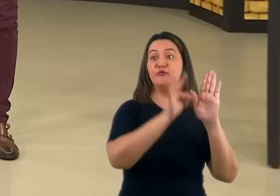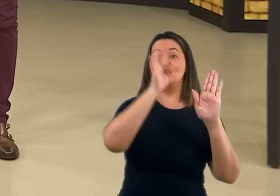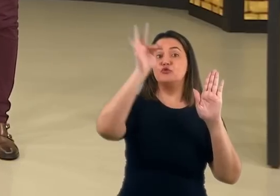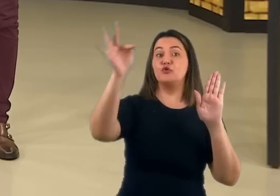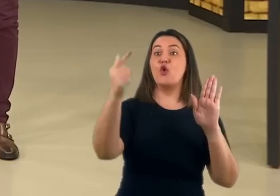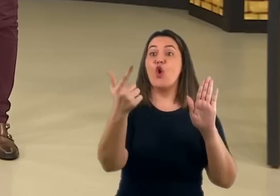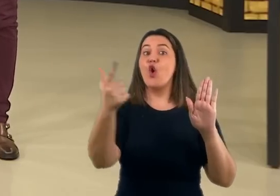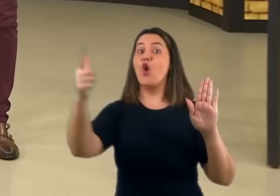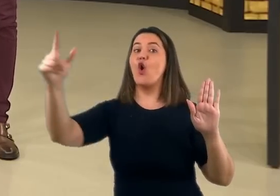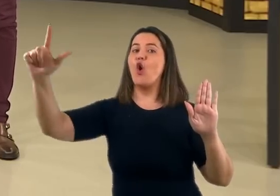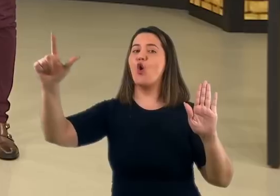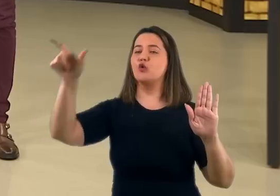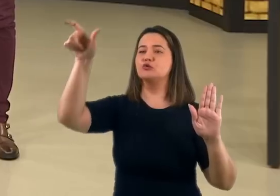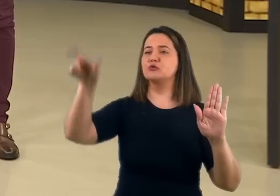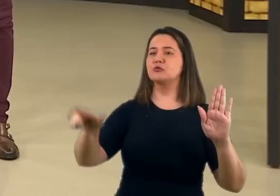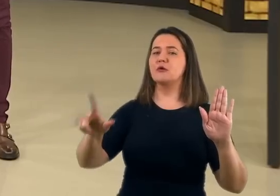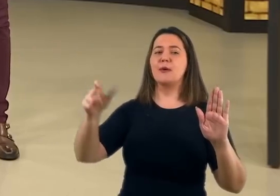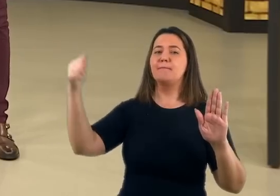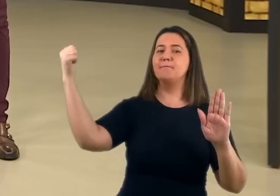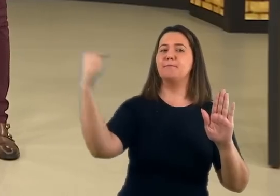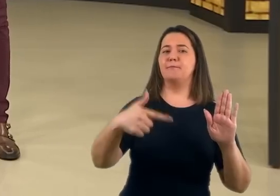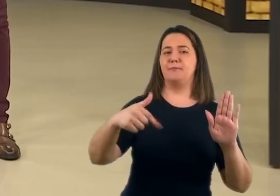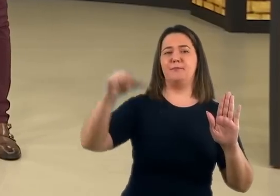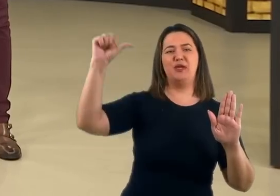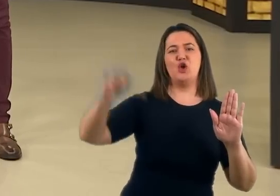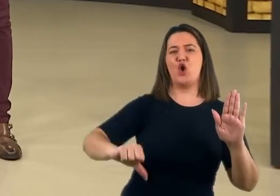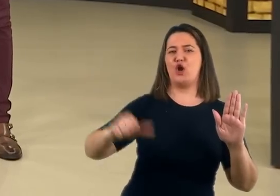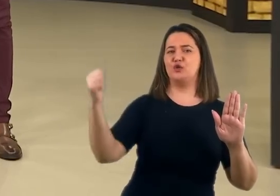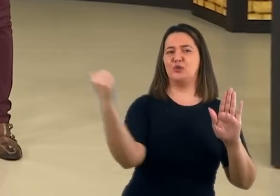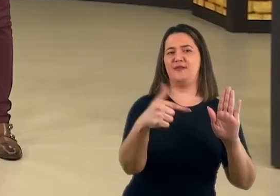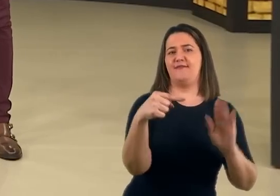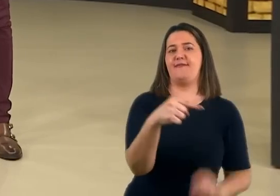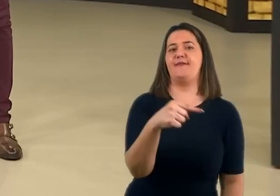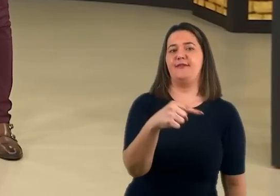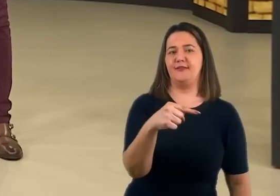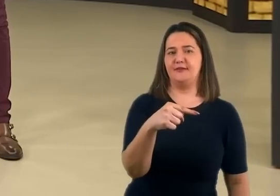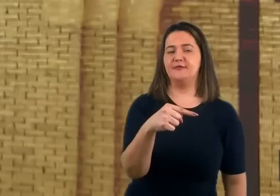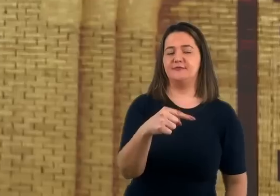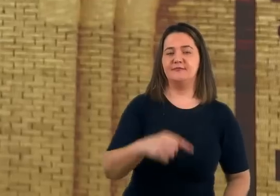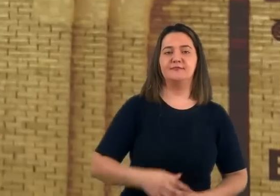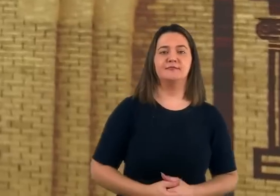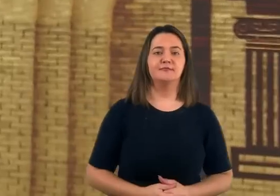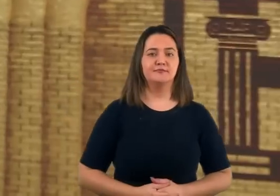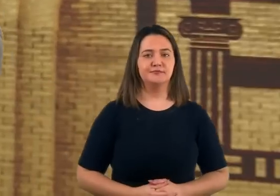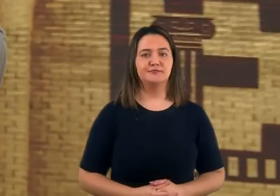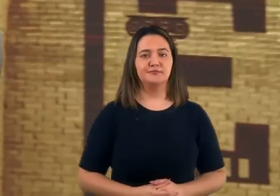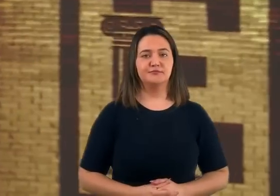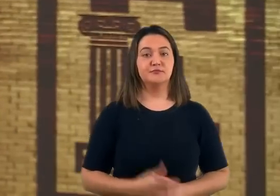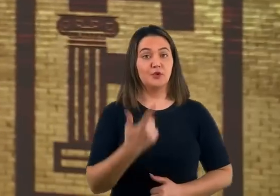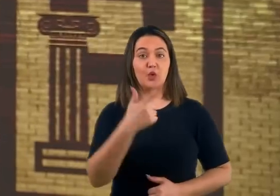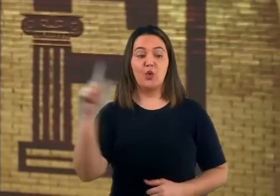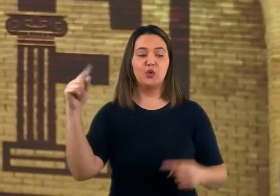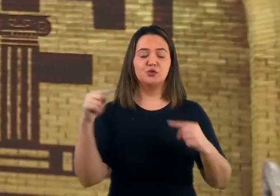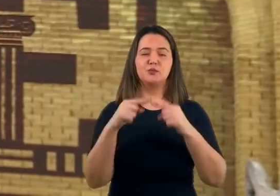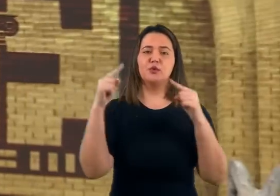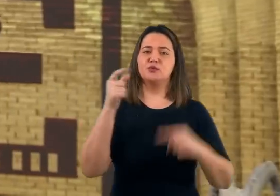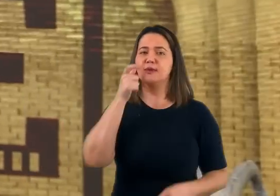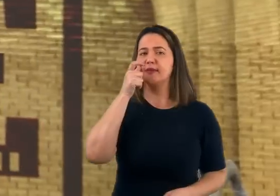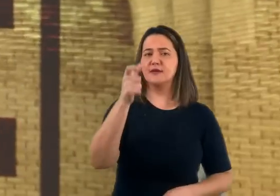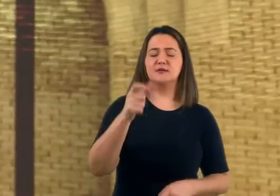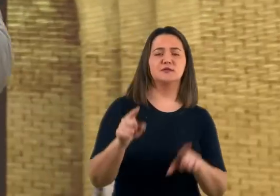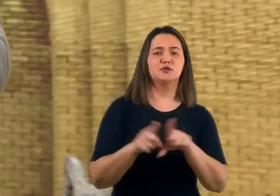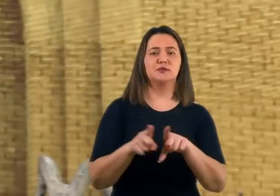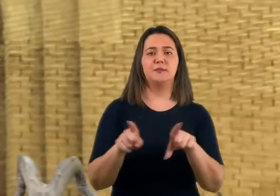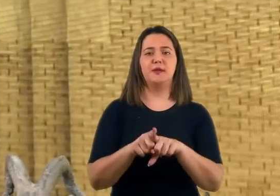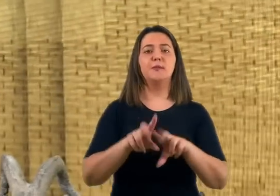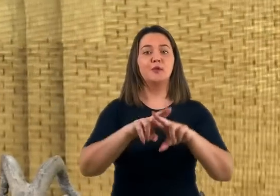do cristianismo seriam tipos do anticristo que haveria de surgir no mundo. Outro ponto interessante é que, pelo